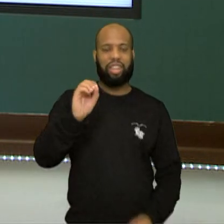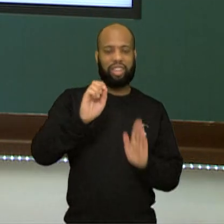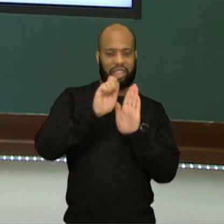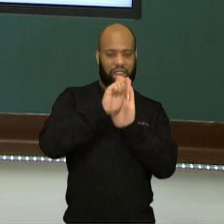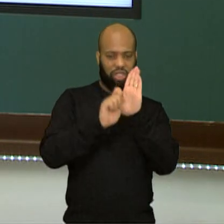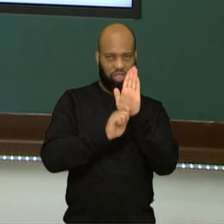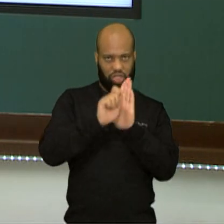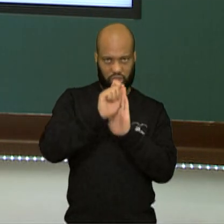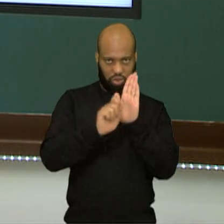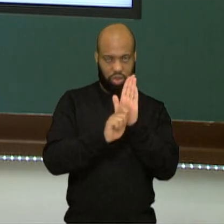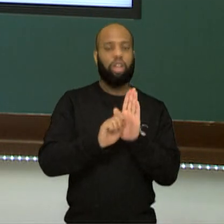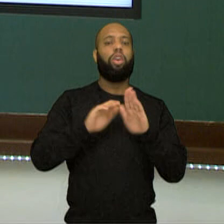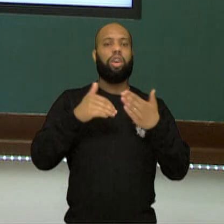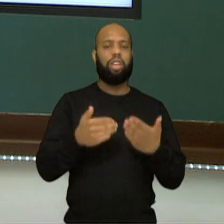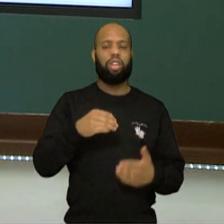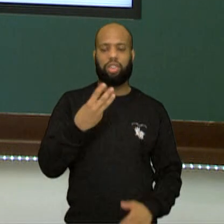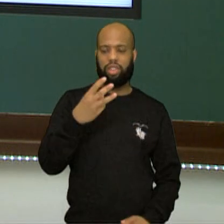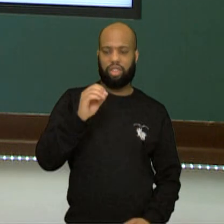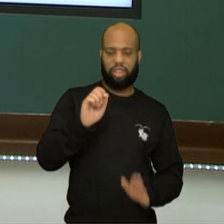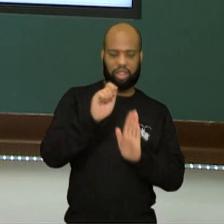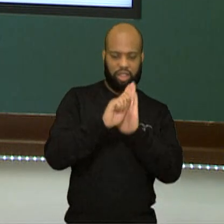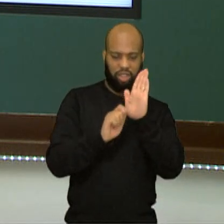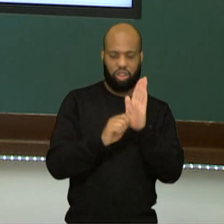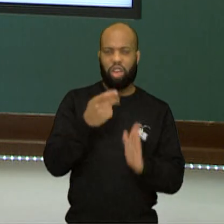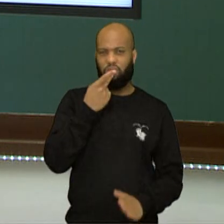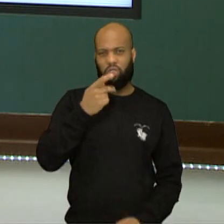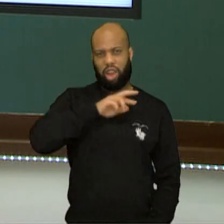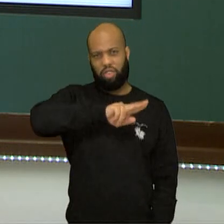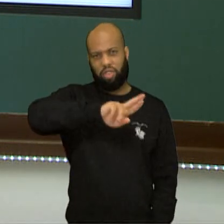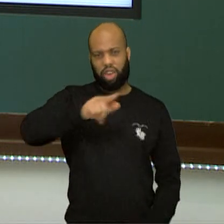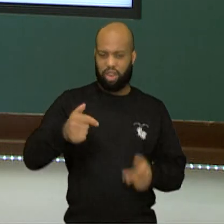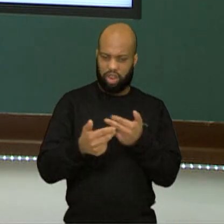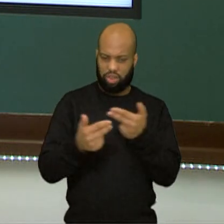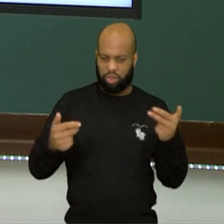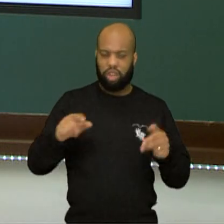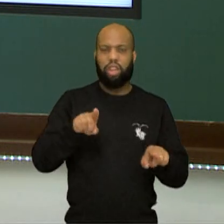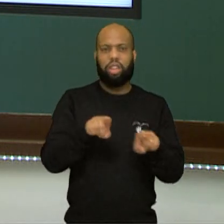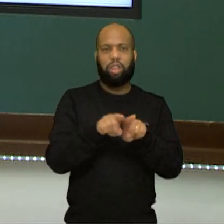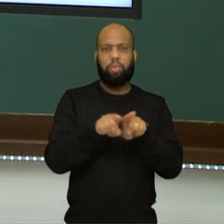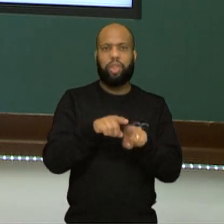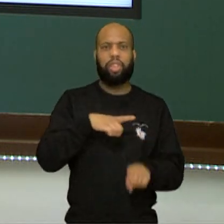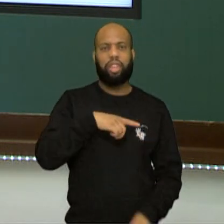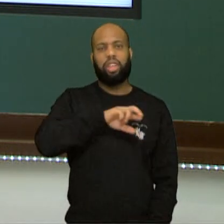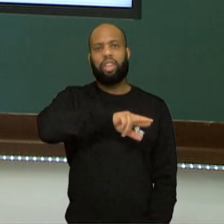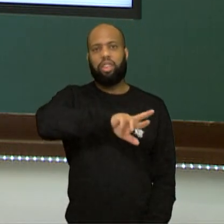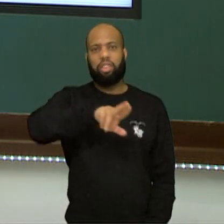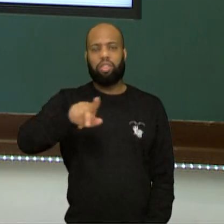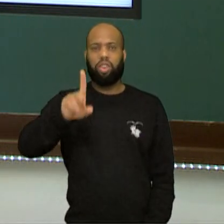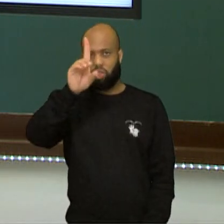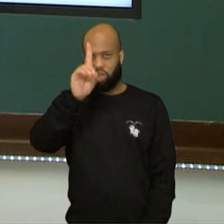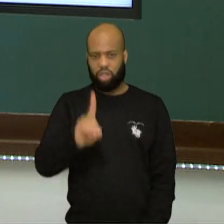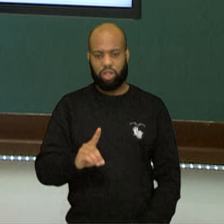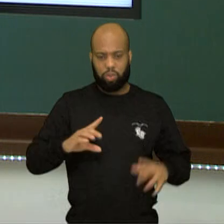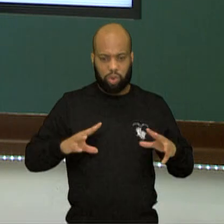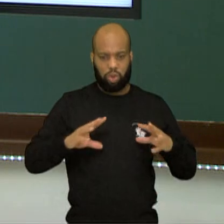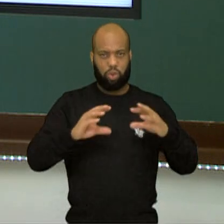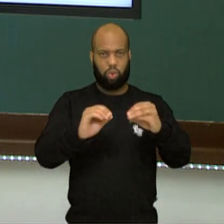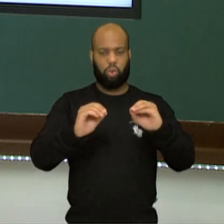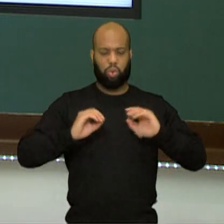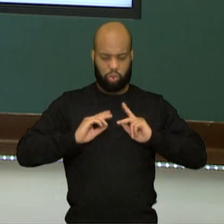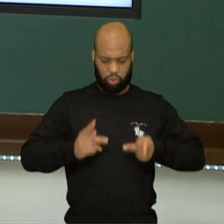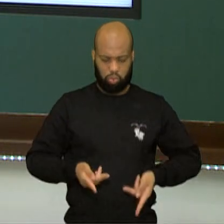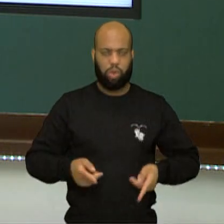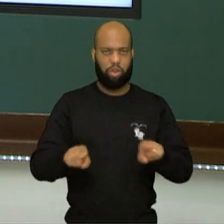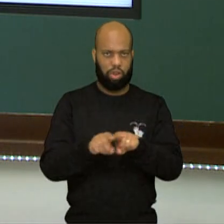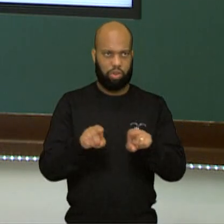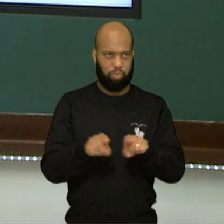nesses 30 artigos, ela vai falar sobre muitas coisas e muitos direitos que é para todo o ser humano, não é para um